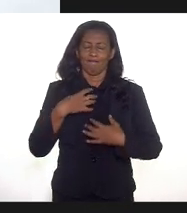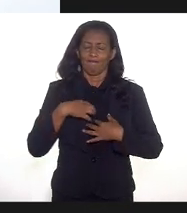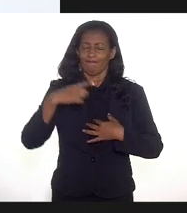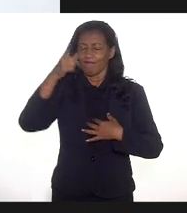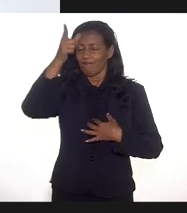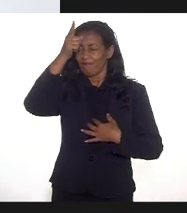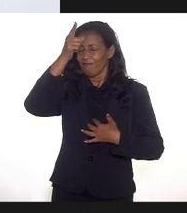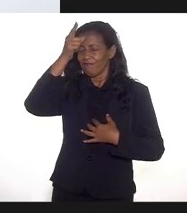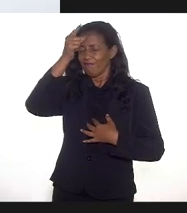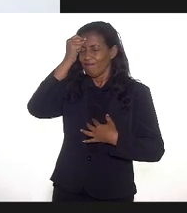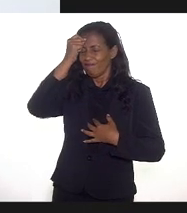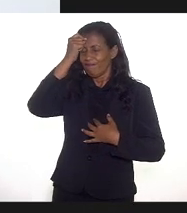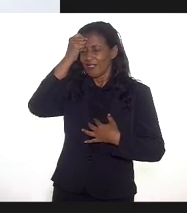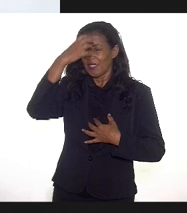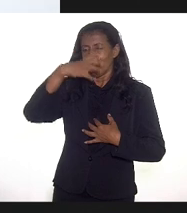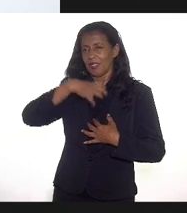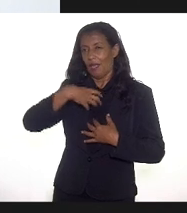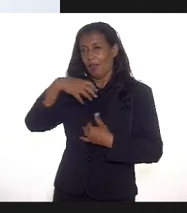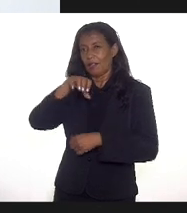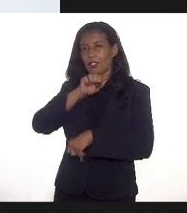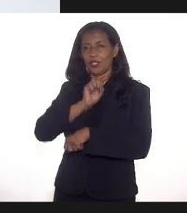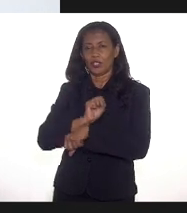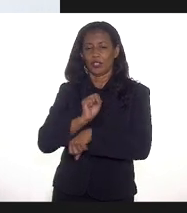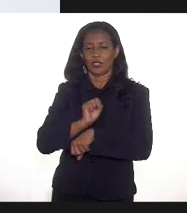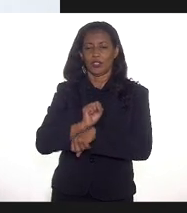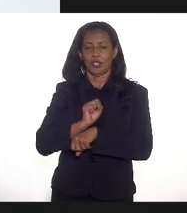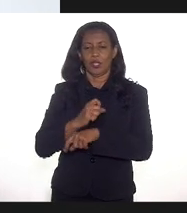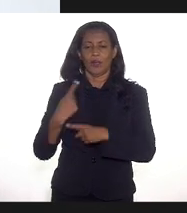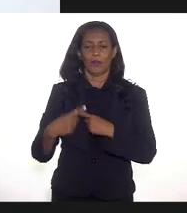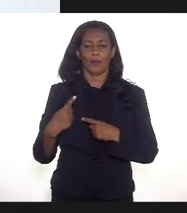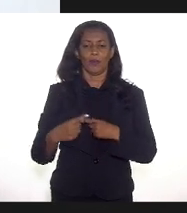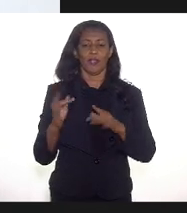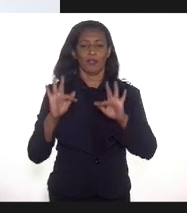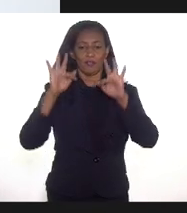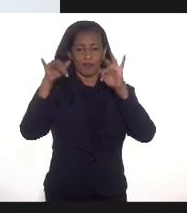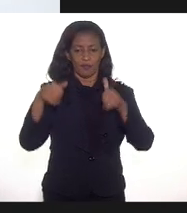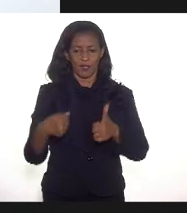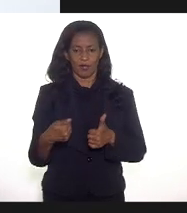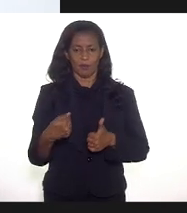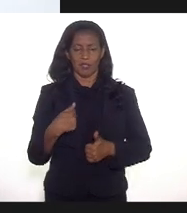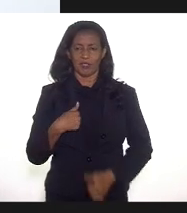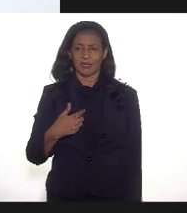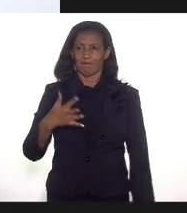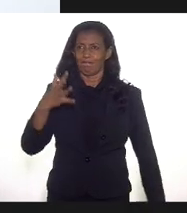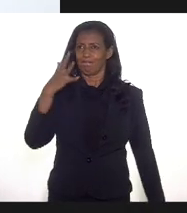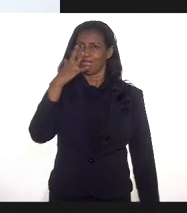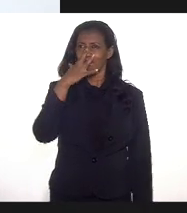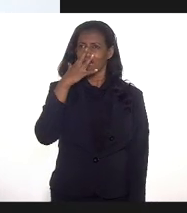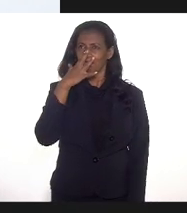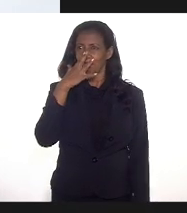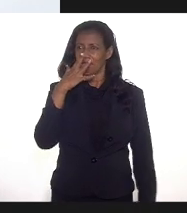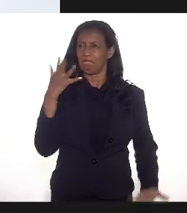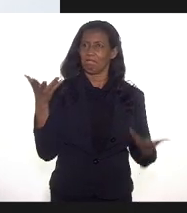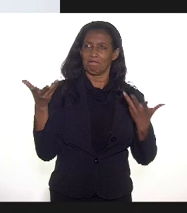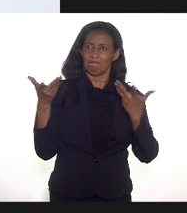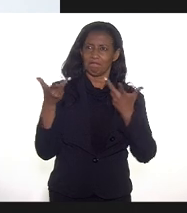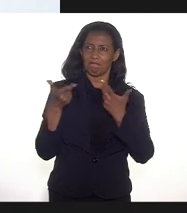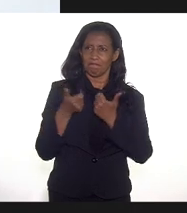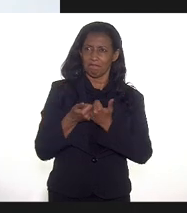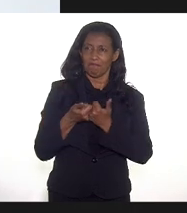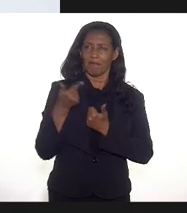aliviados, esperançosos, pois finalmente vislumbrávamos a equalização